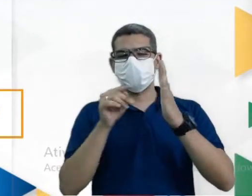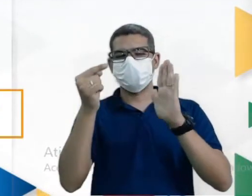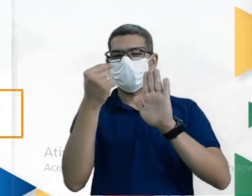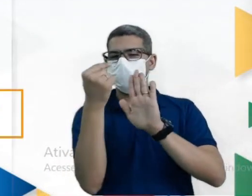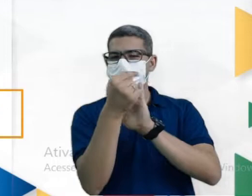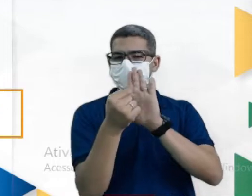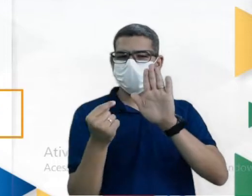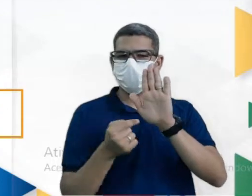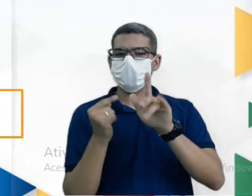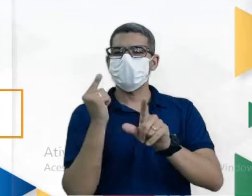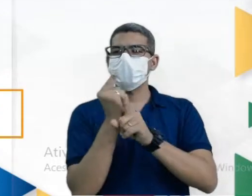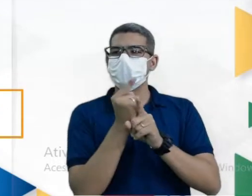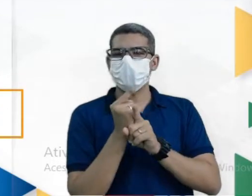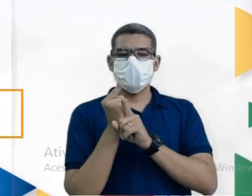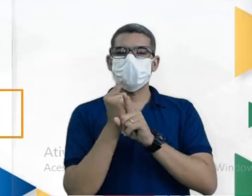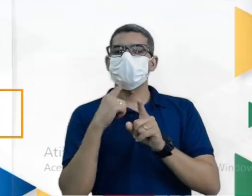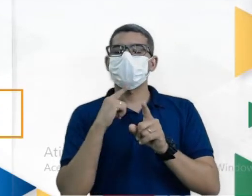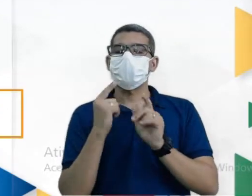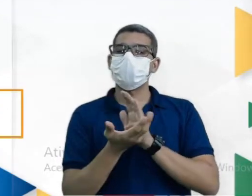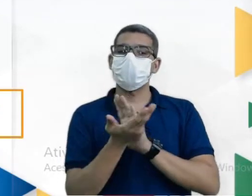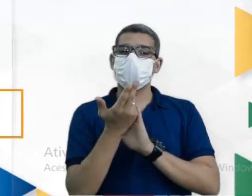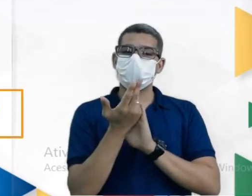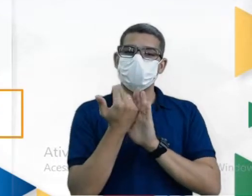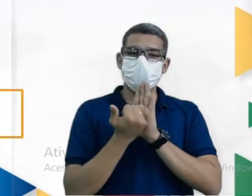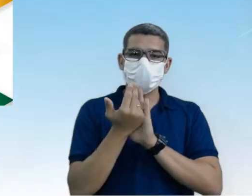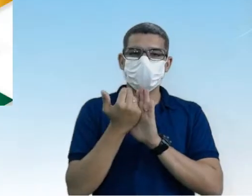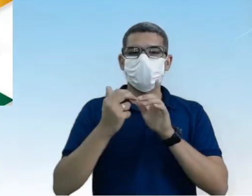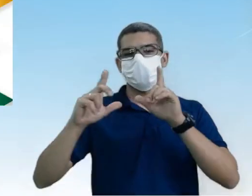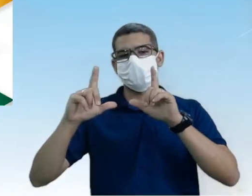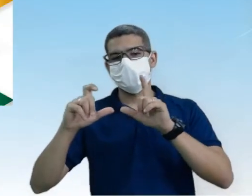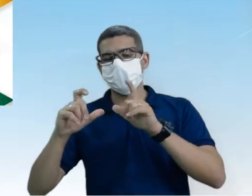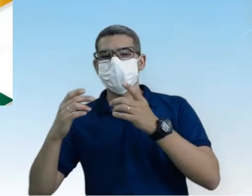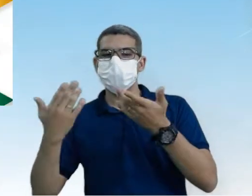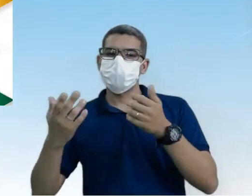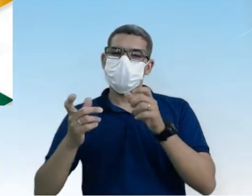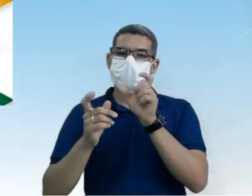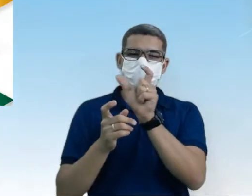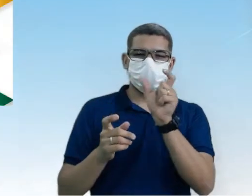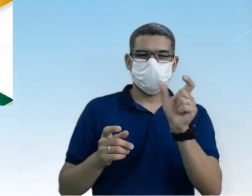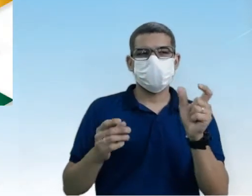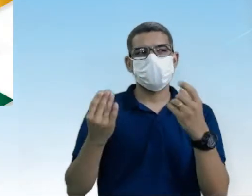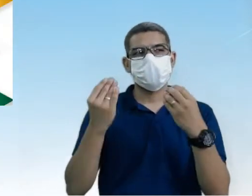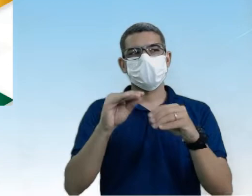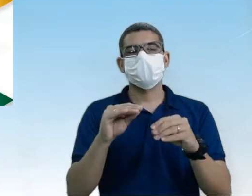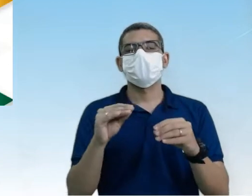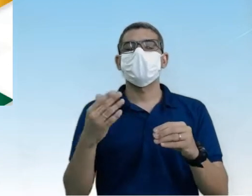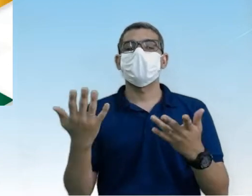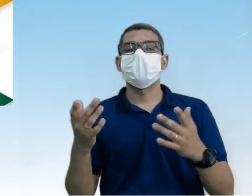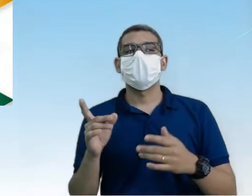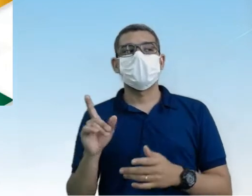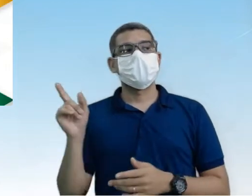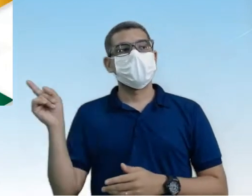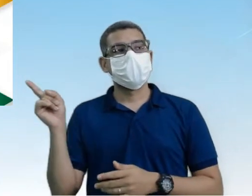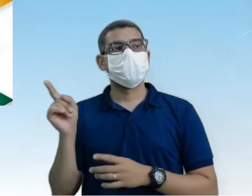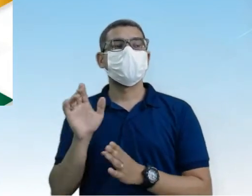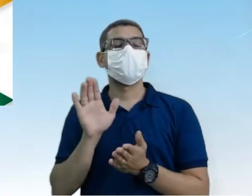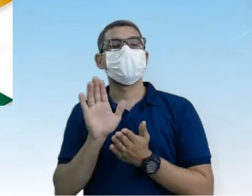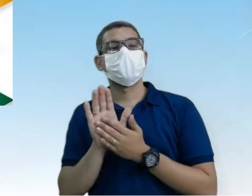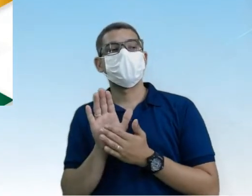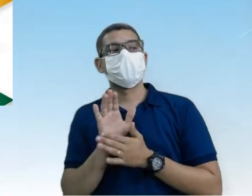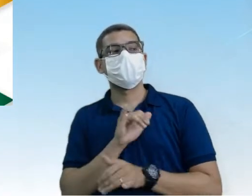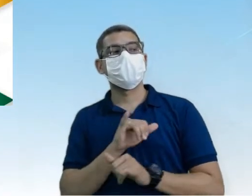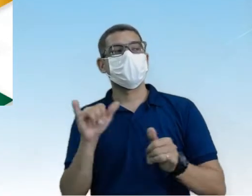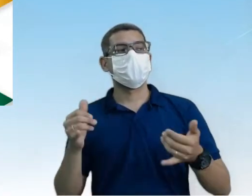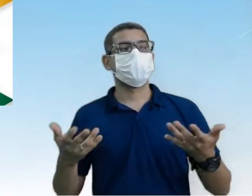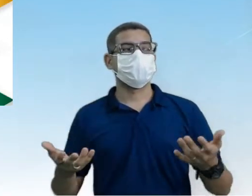informações podem estar na linguagem verbal e não verbal. Agora a gente vai tentar entender qual é a proposta desse